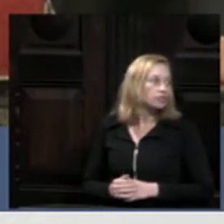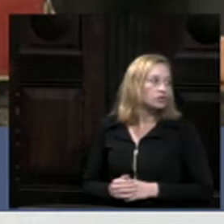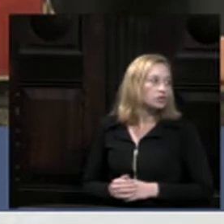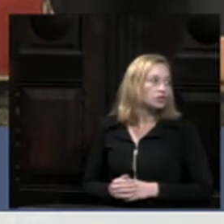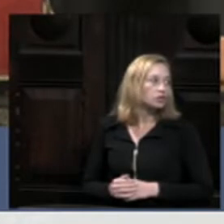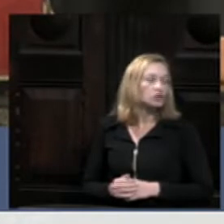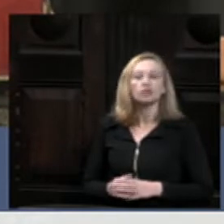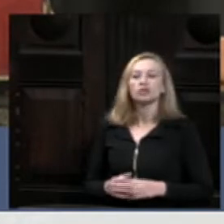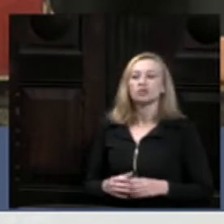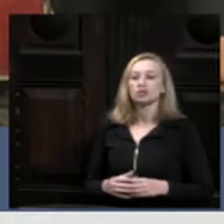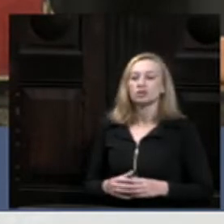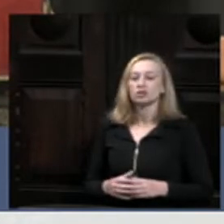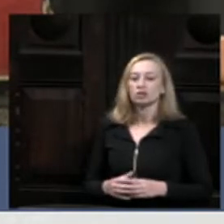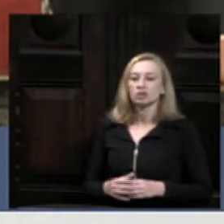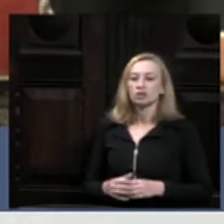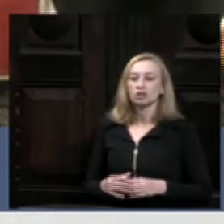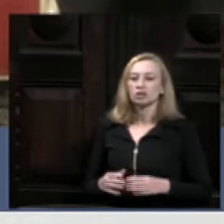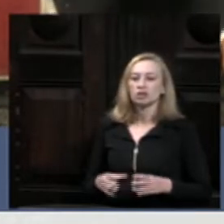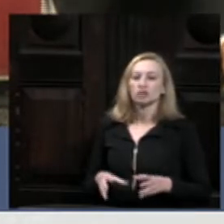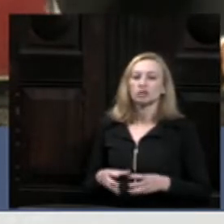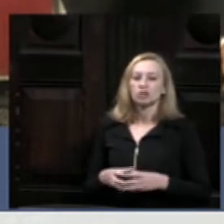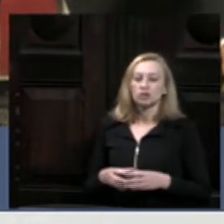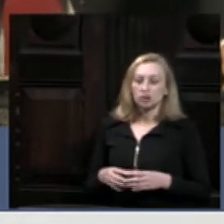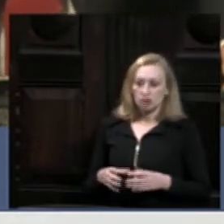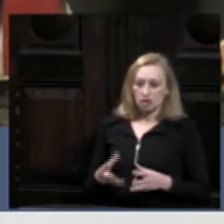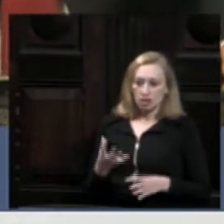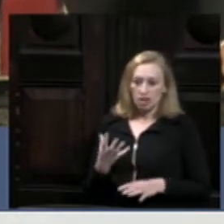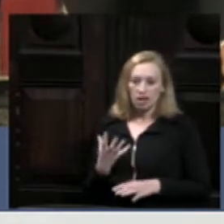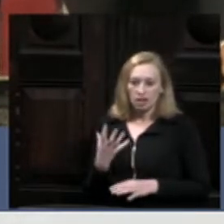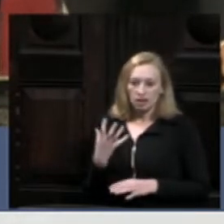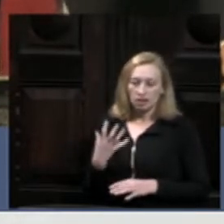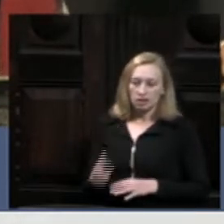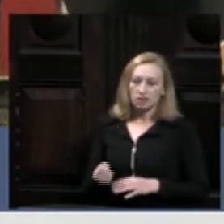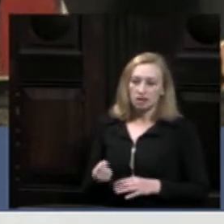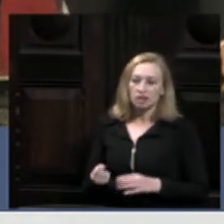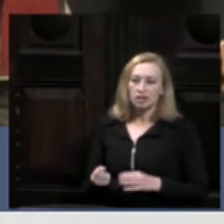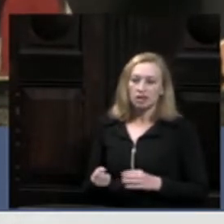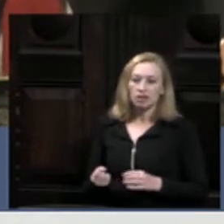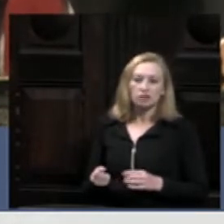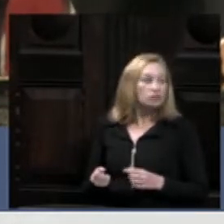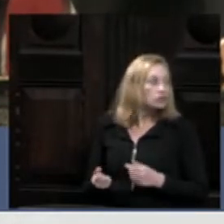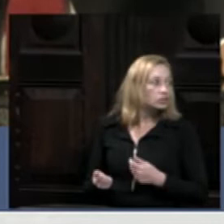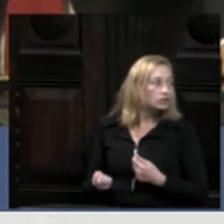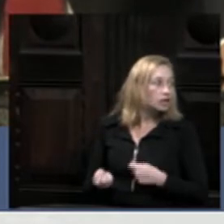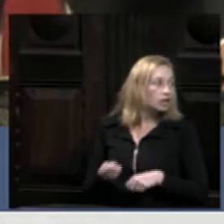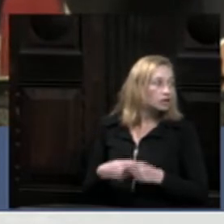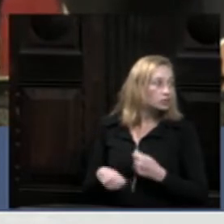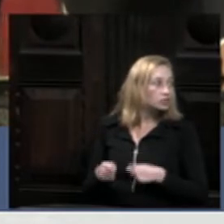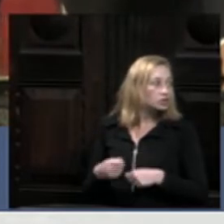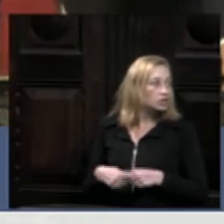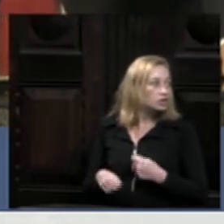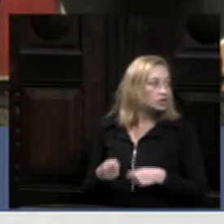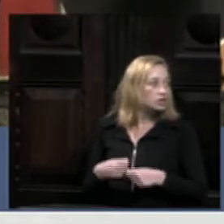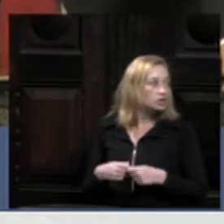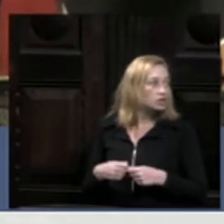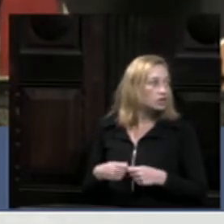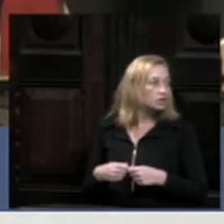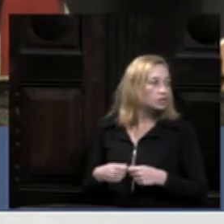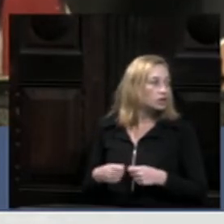comissões de Constituição, Justiça e pela Constitucionalidade. Saneamento Ambiental, favorável com a emenda. Defesa do Meio Ambiente, favorável com a emenda da Comissão de Saneamento Ambiental. Defesa Civil,